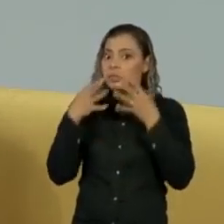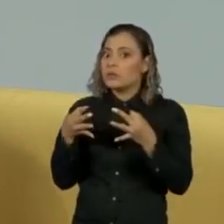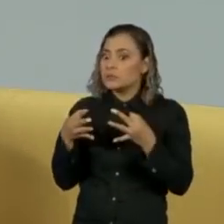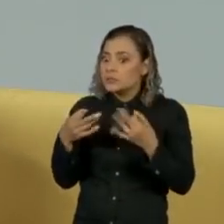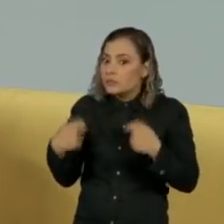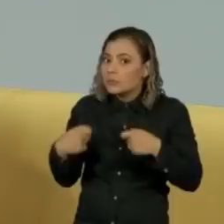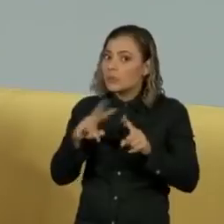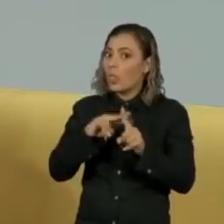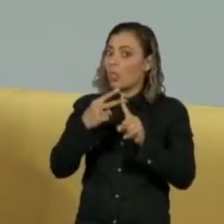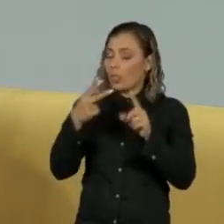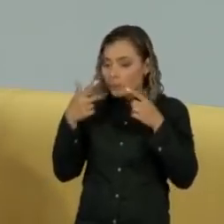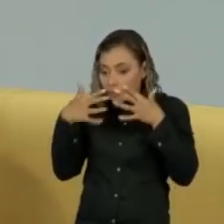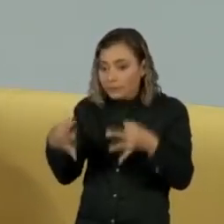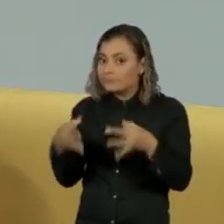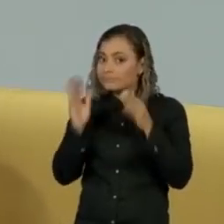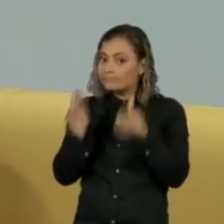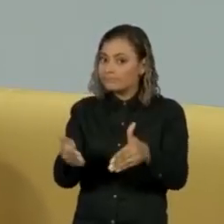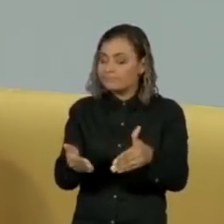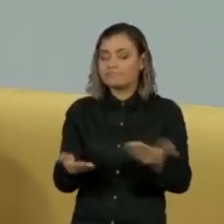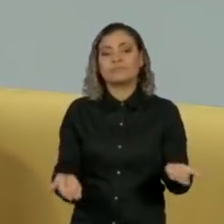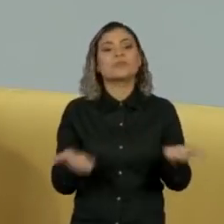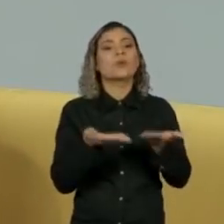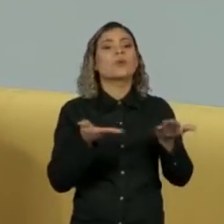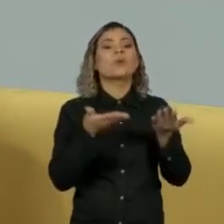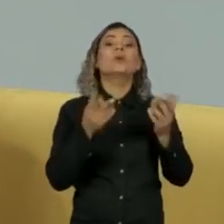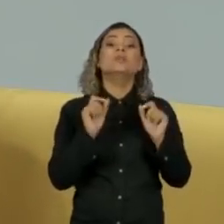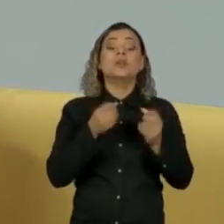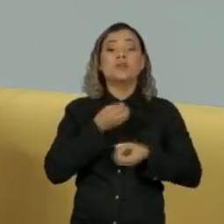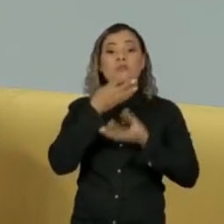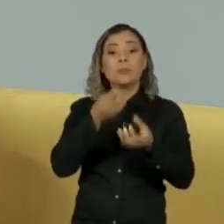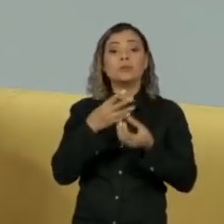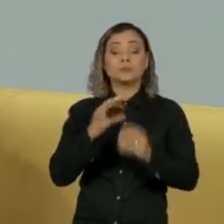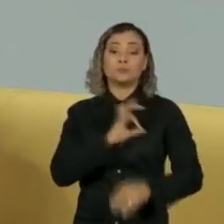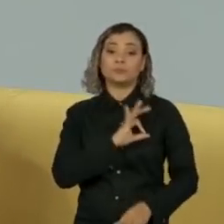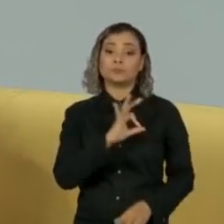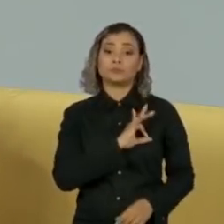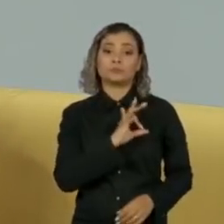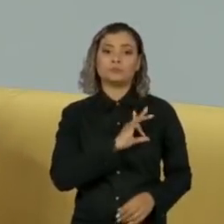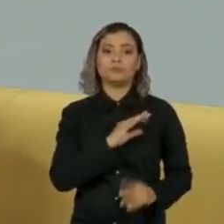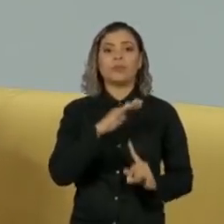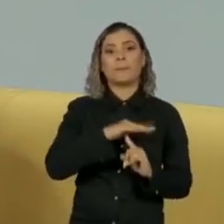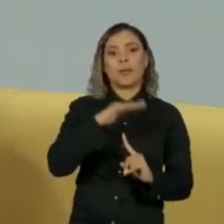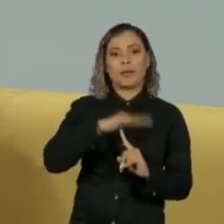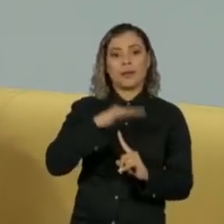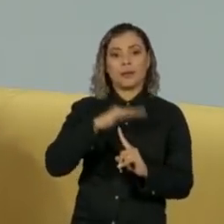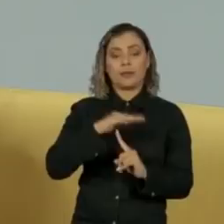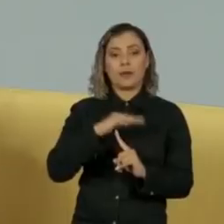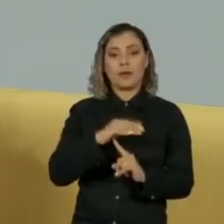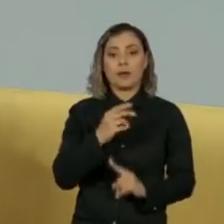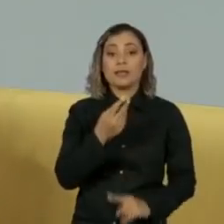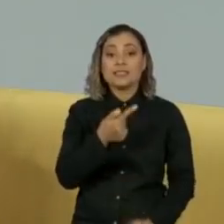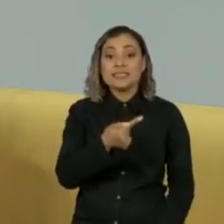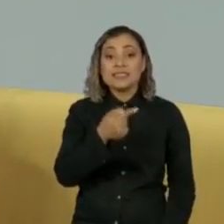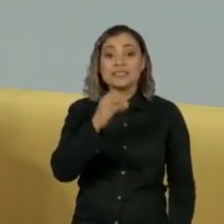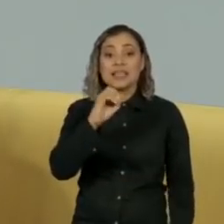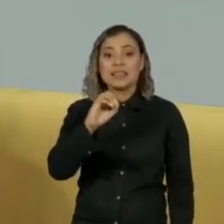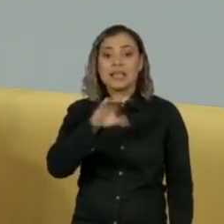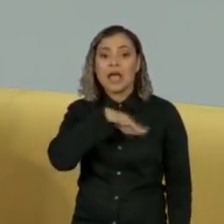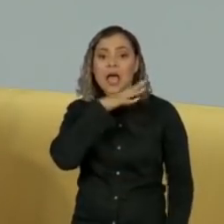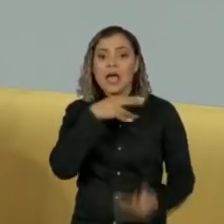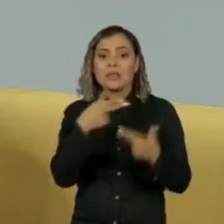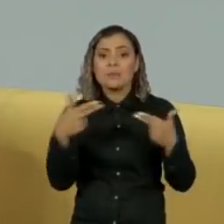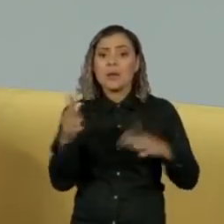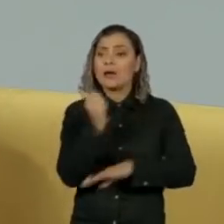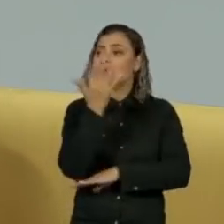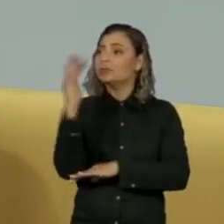Atenção redobrada. Agora vamos a um giro de notícias. A polícia do Paraná resgatou cerca de 70 animais